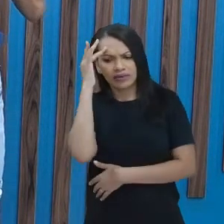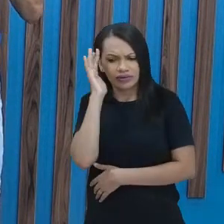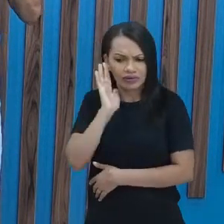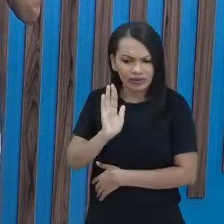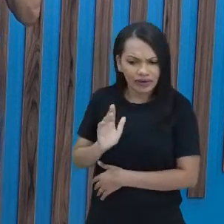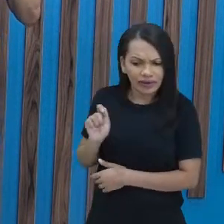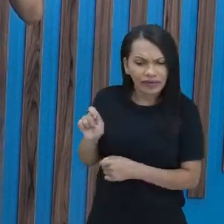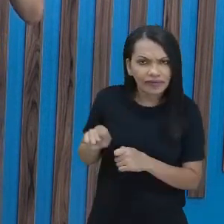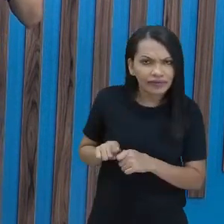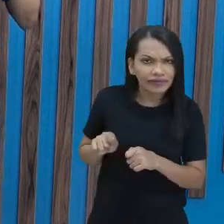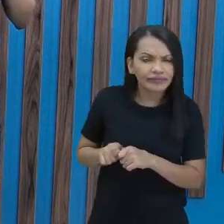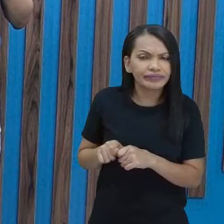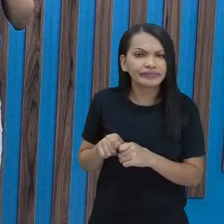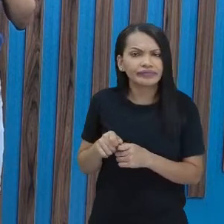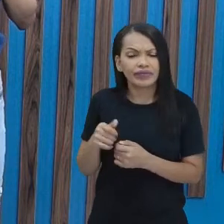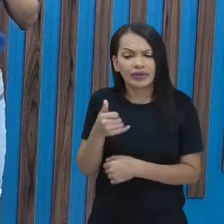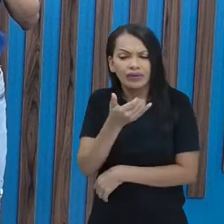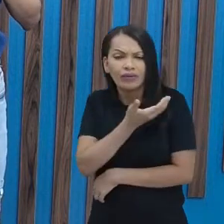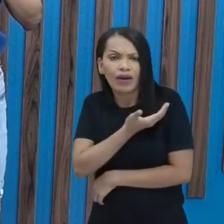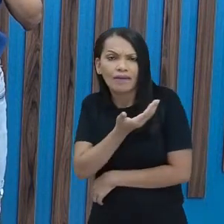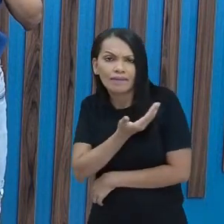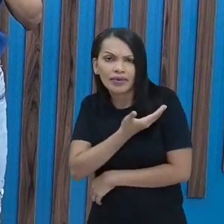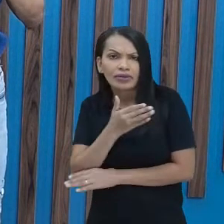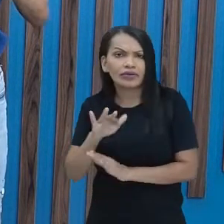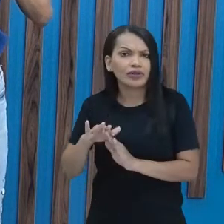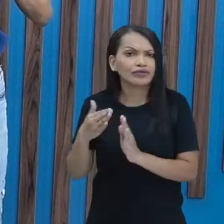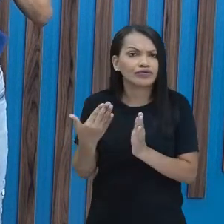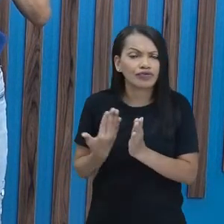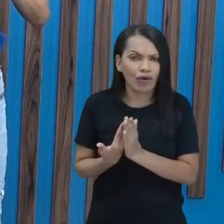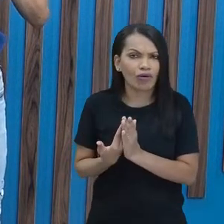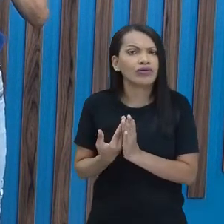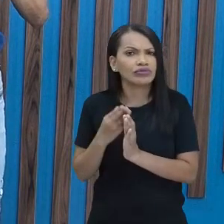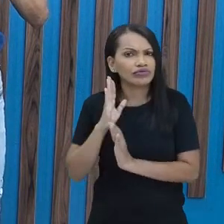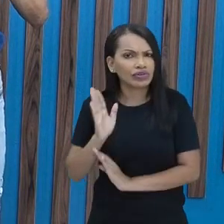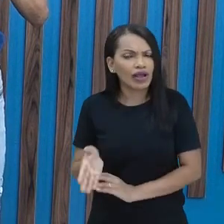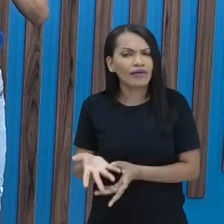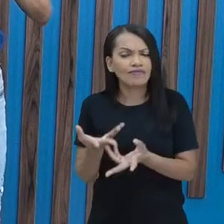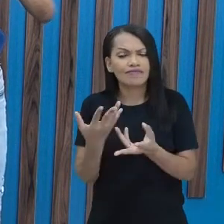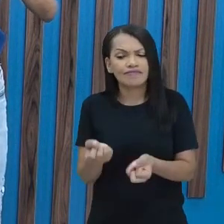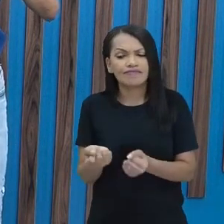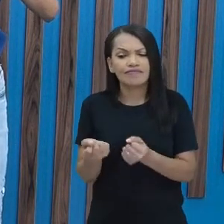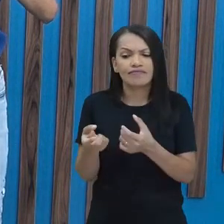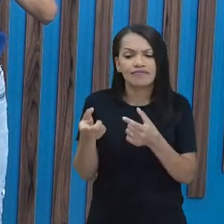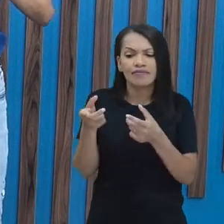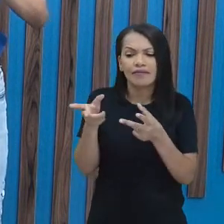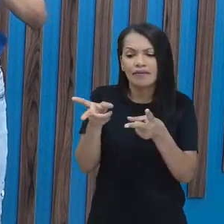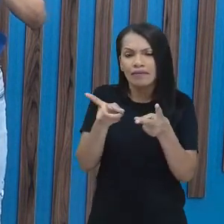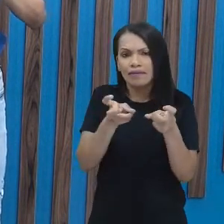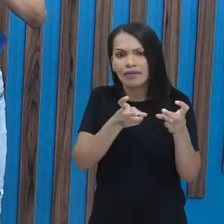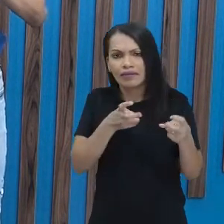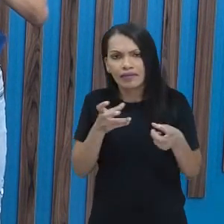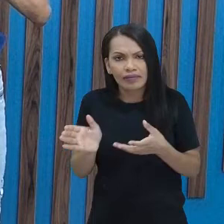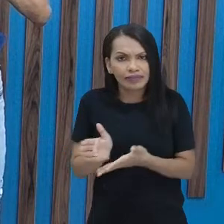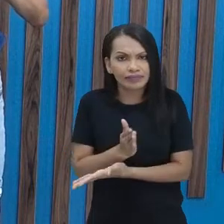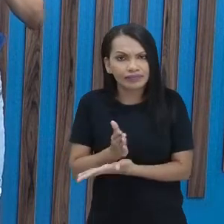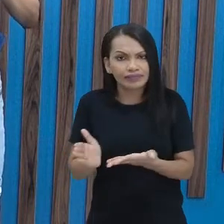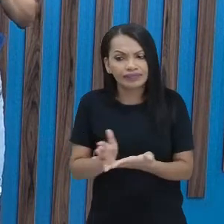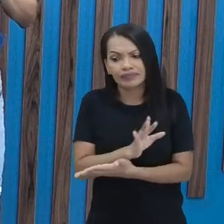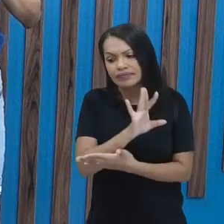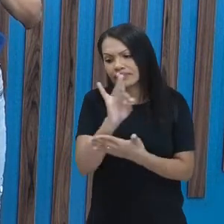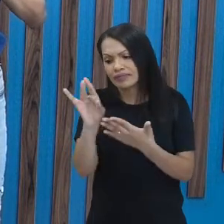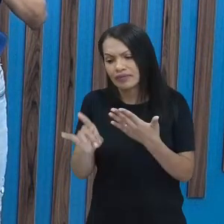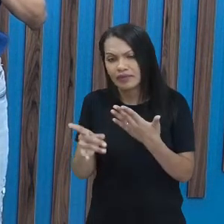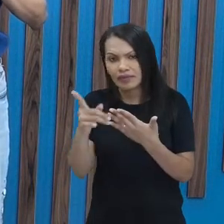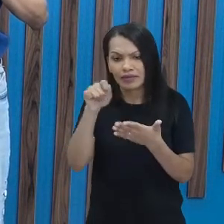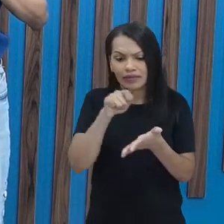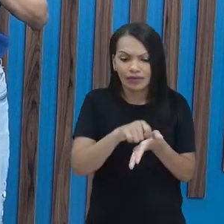alguma cartinha aí para o amiguinho em sala de aula? Vamos observar os detalhes para na hora da escrita você